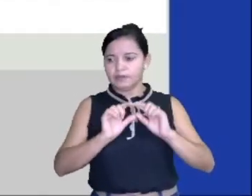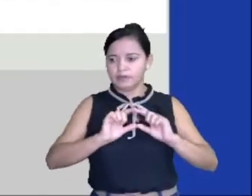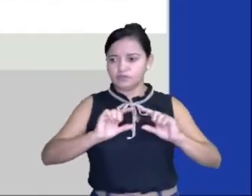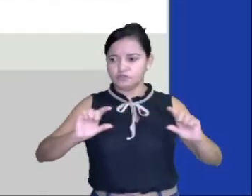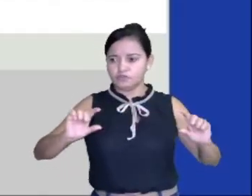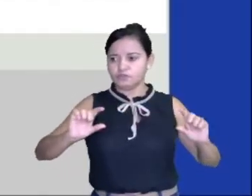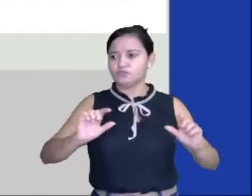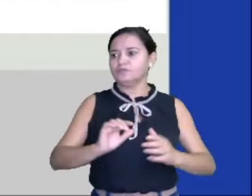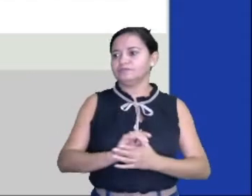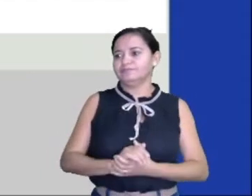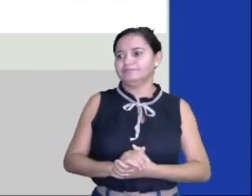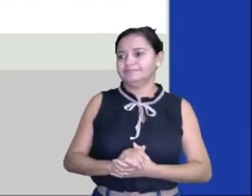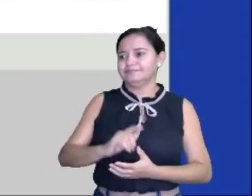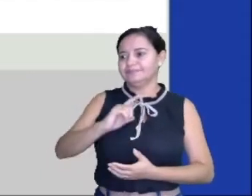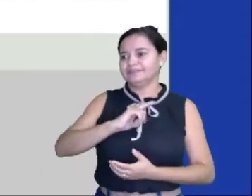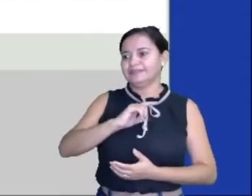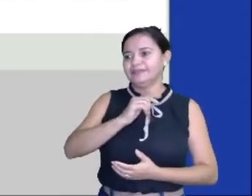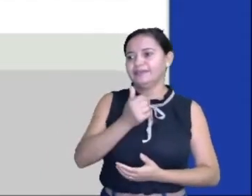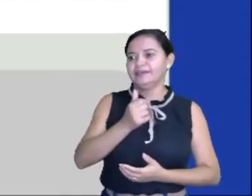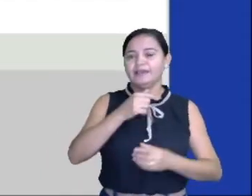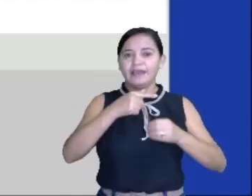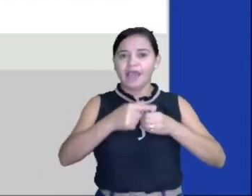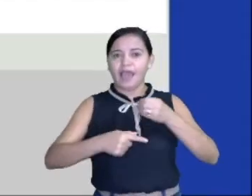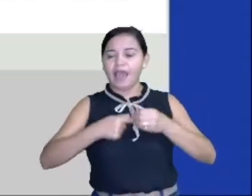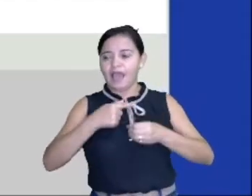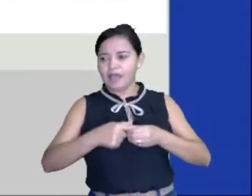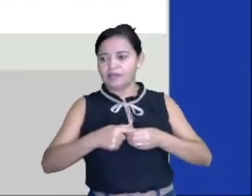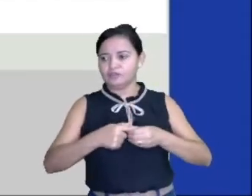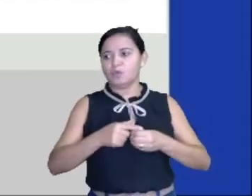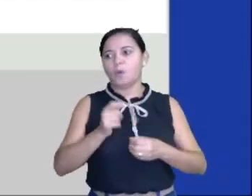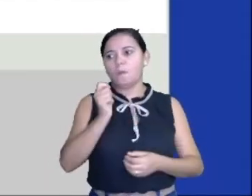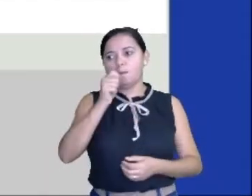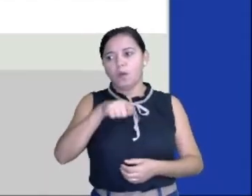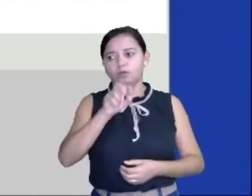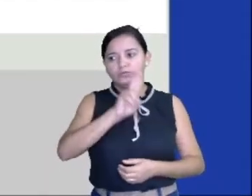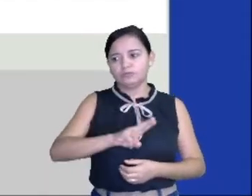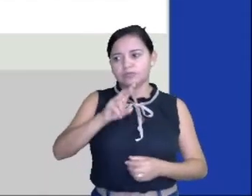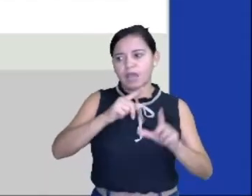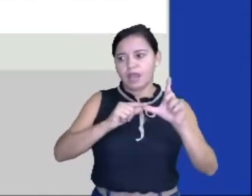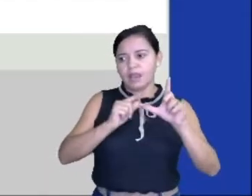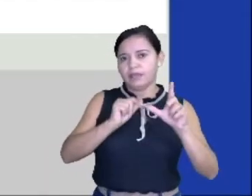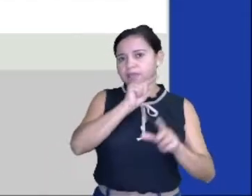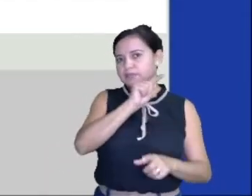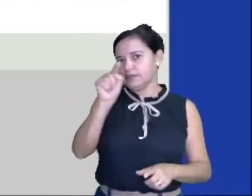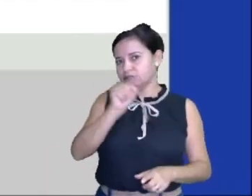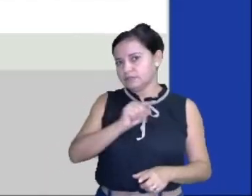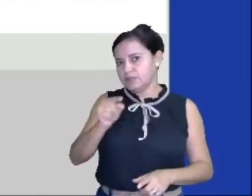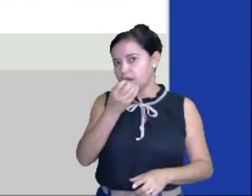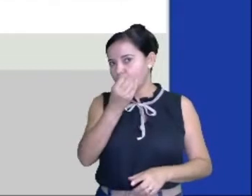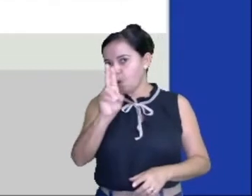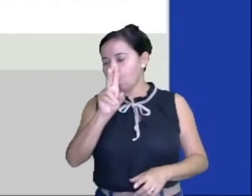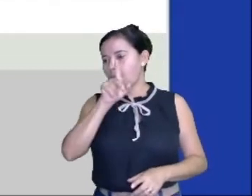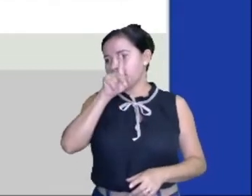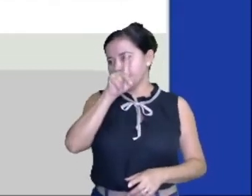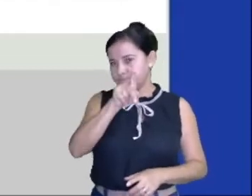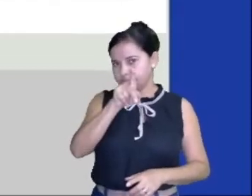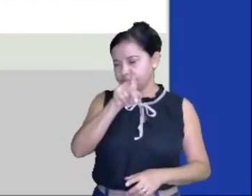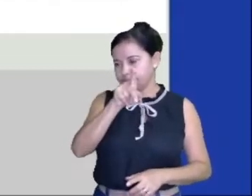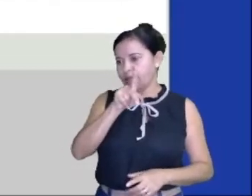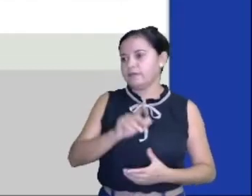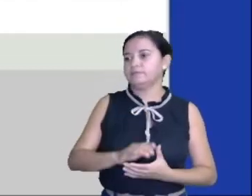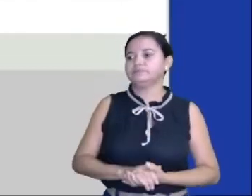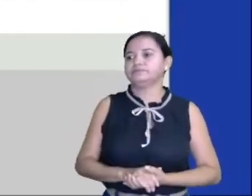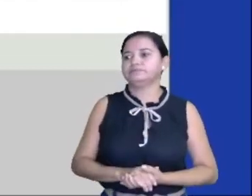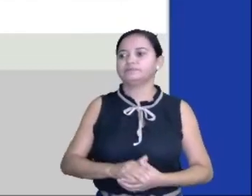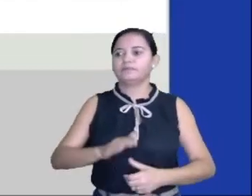de prótons, tá? Que aí a gente representa ou pela letra Z ou pela letra P, tá? E esse que está aí, vamos dizer assim, mais